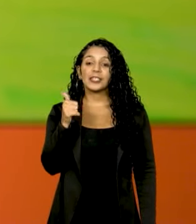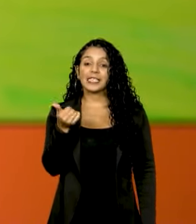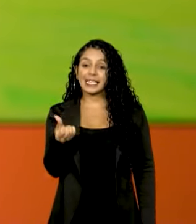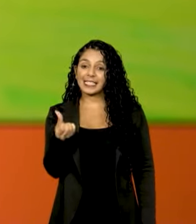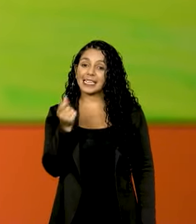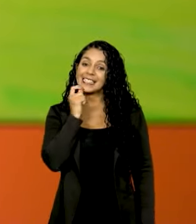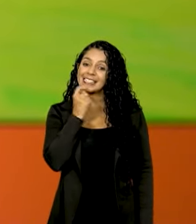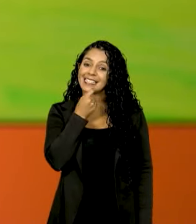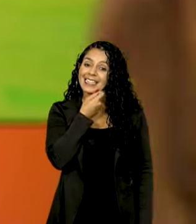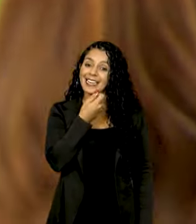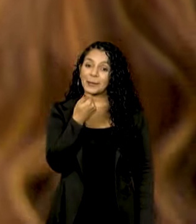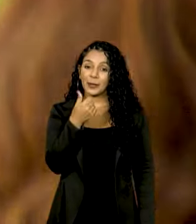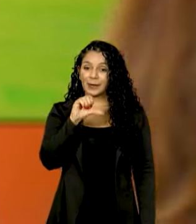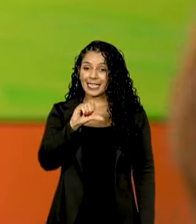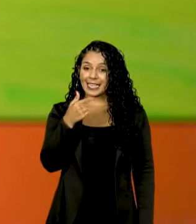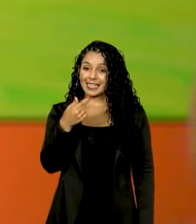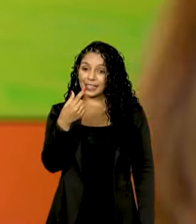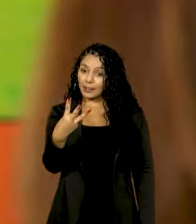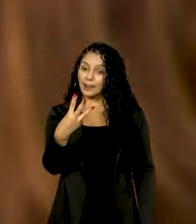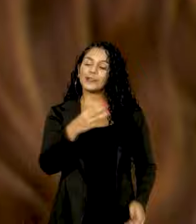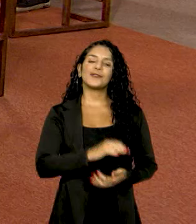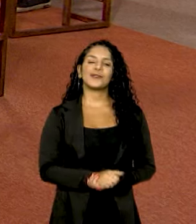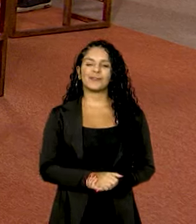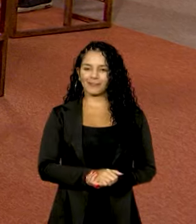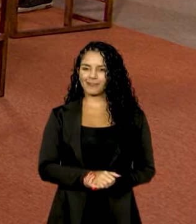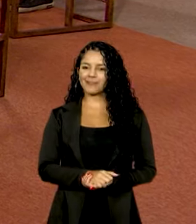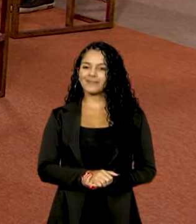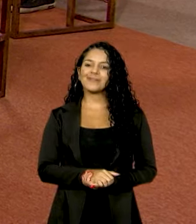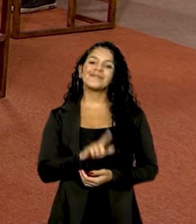de setembro de 1973. Nossa.